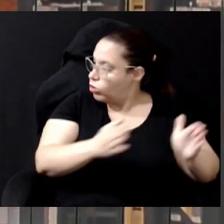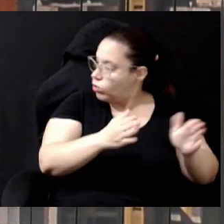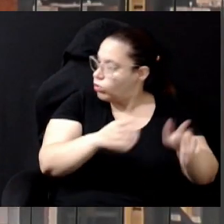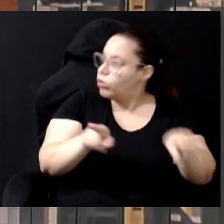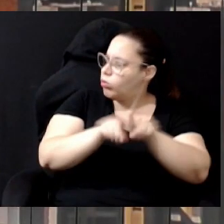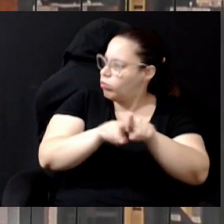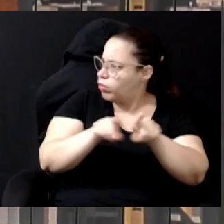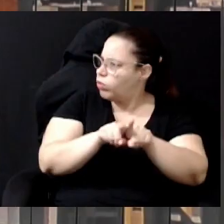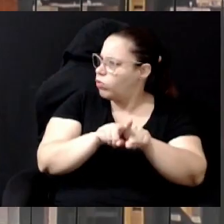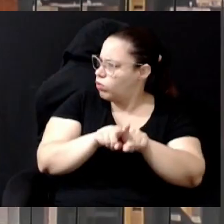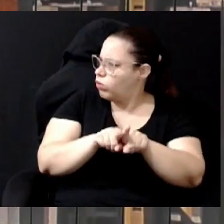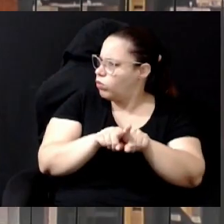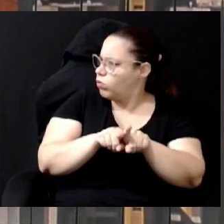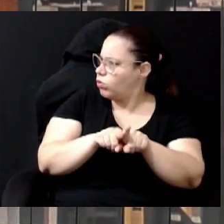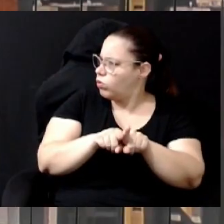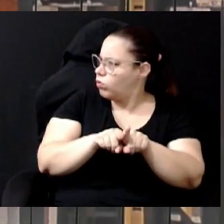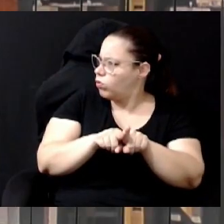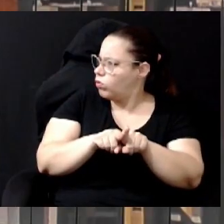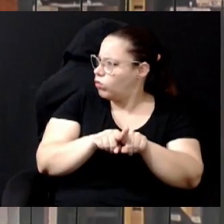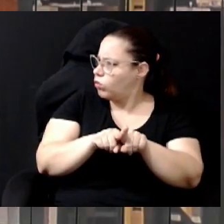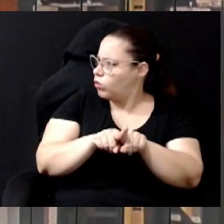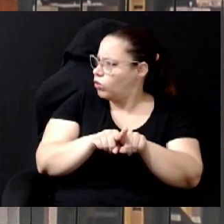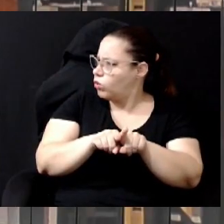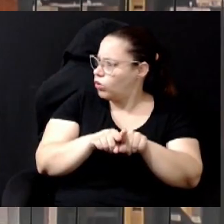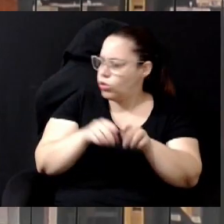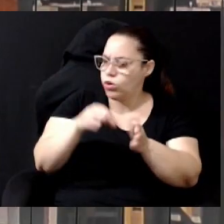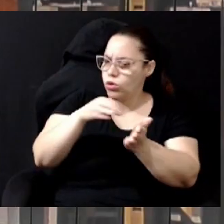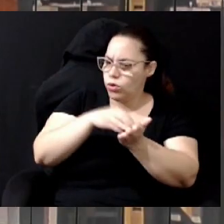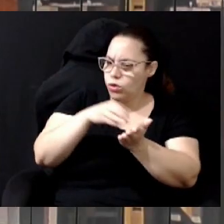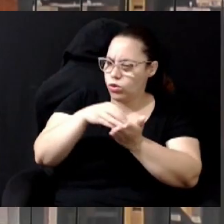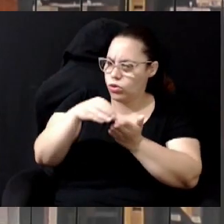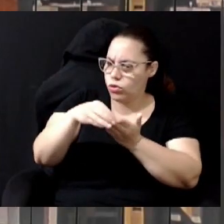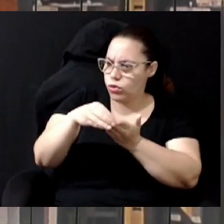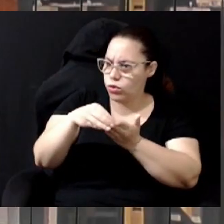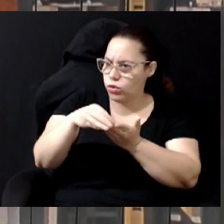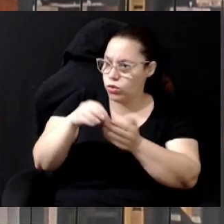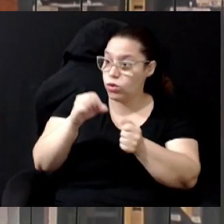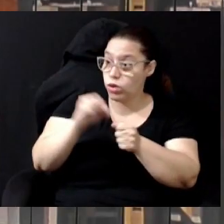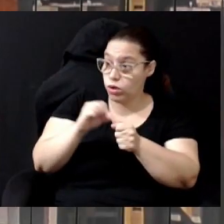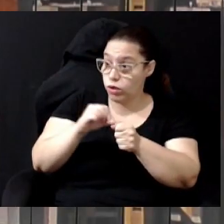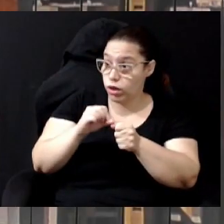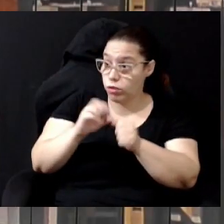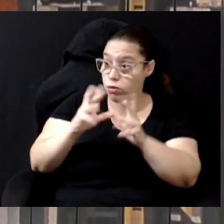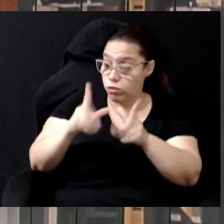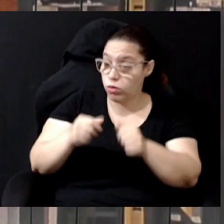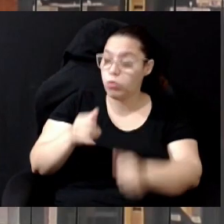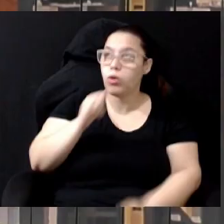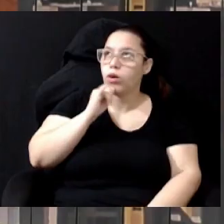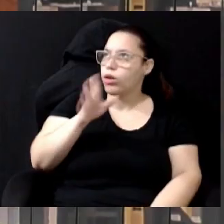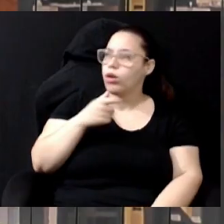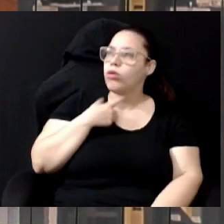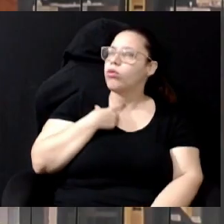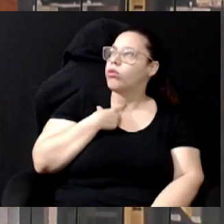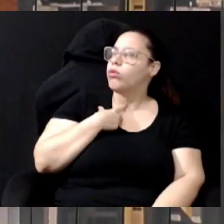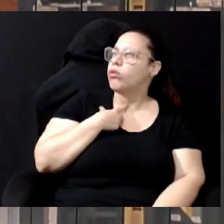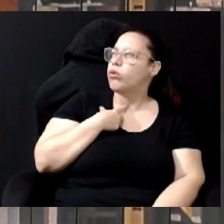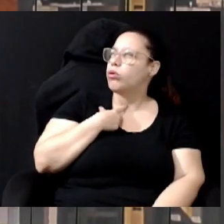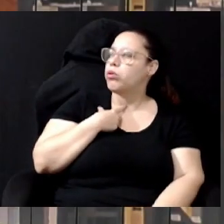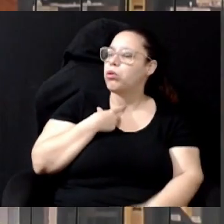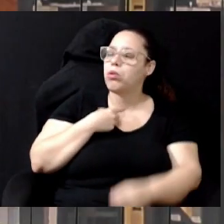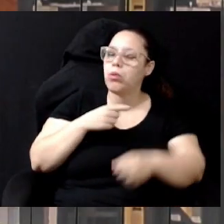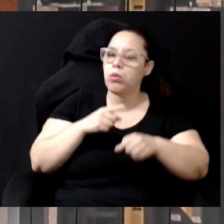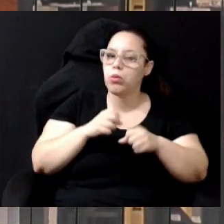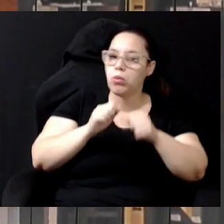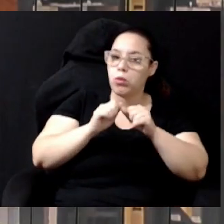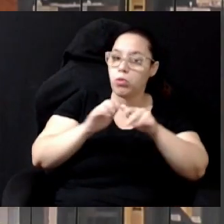produtiva também isso pode ser aplicado para os componentes que participam dessa cadeia. Eu vi que, por exemplo, a gente pode